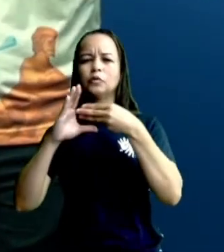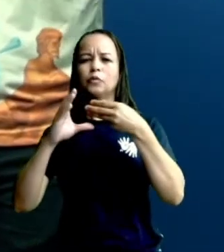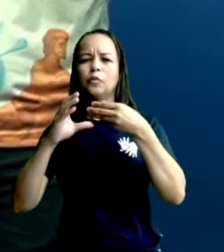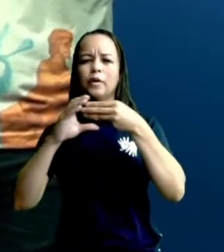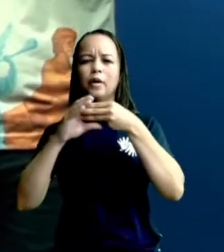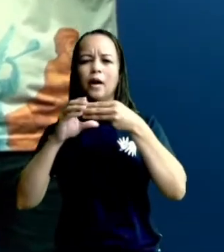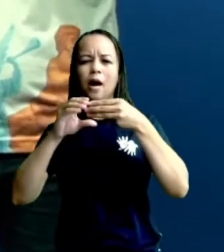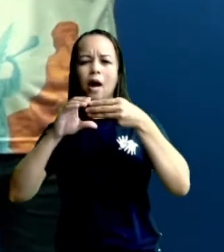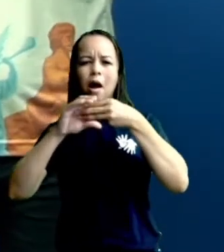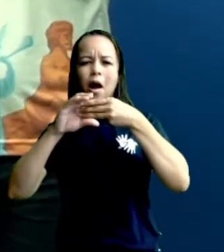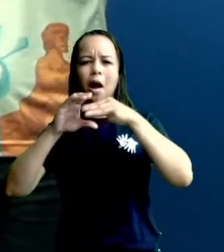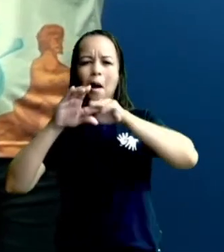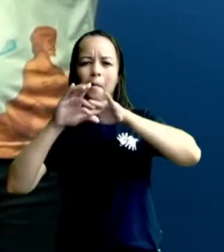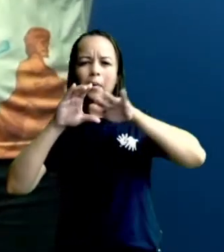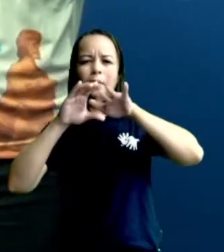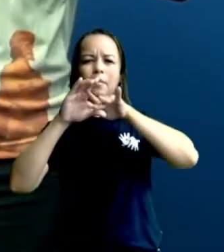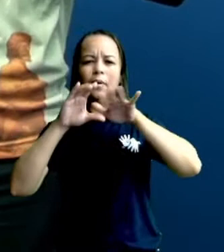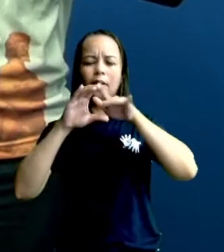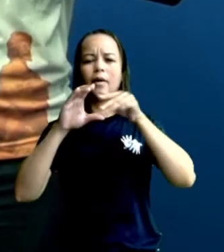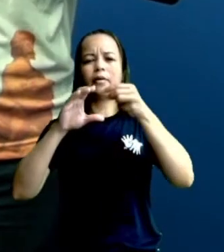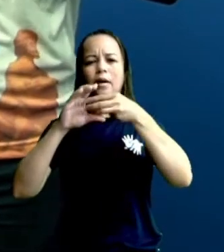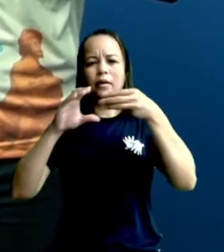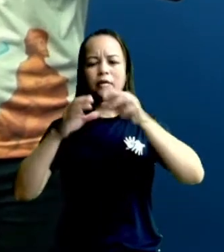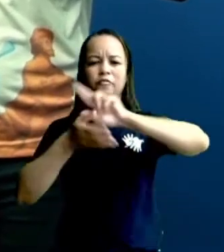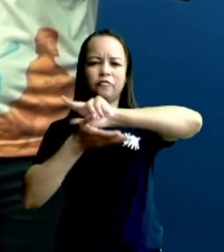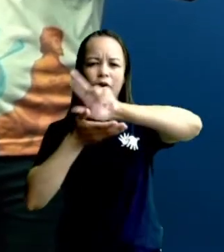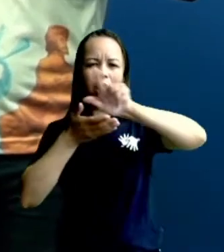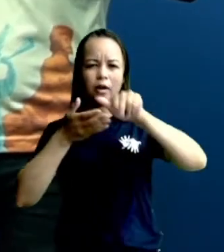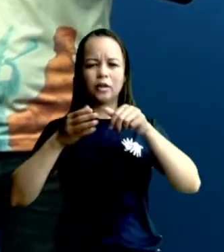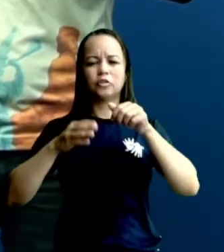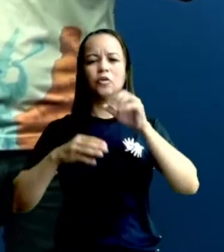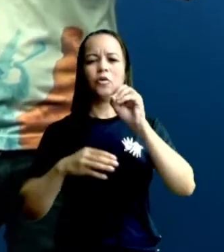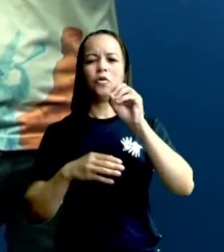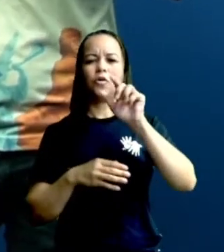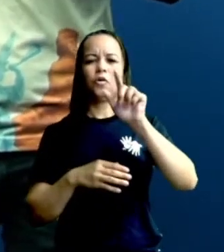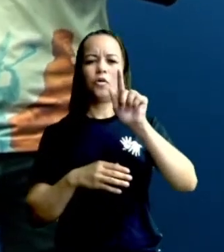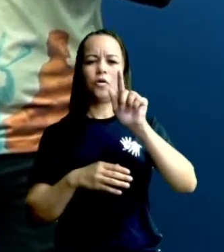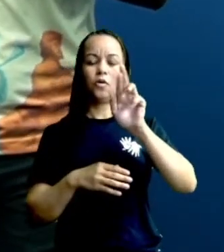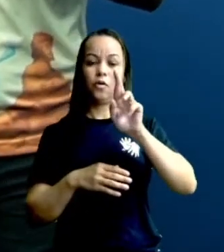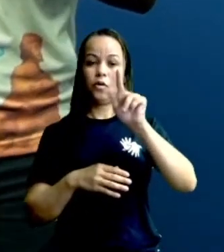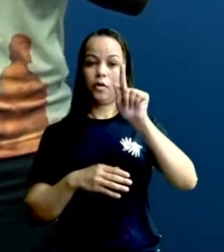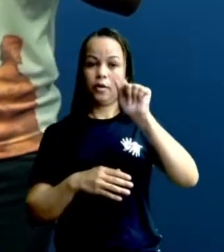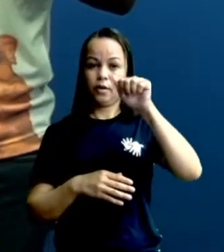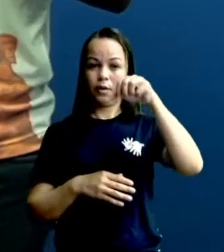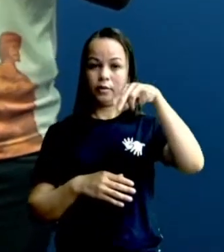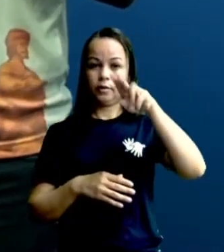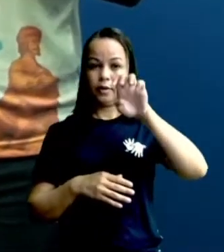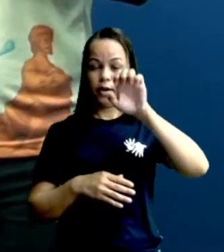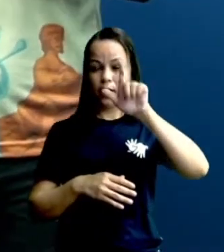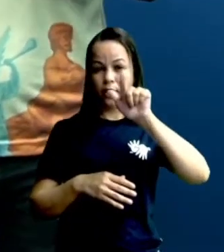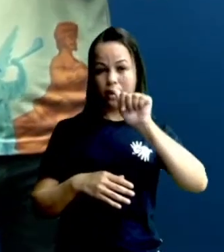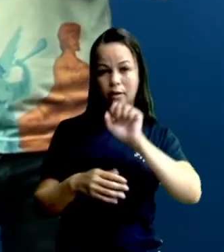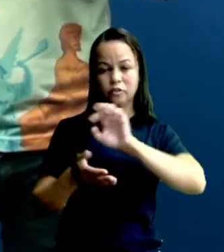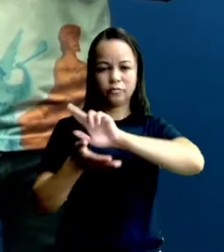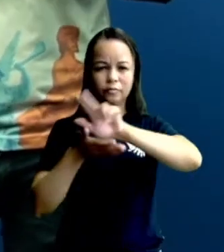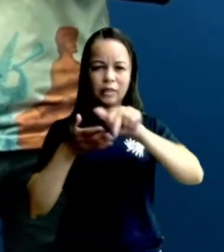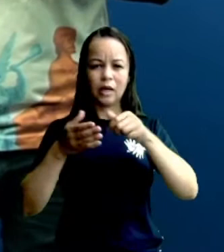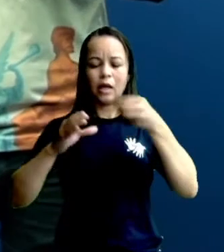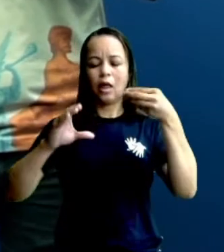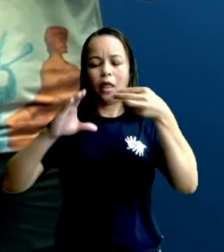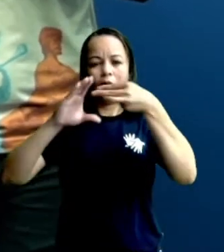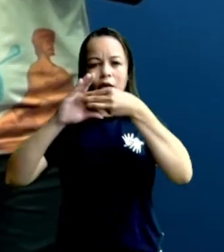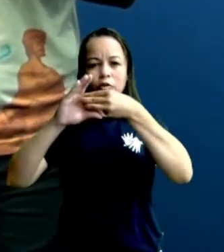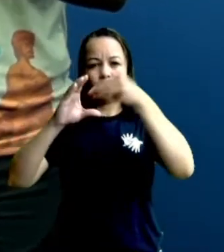membrana, depois uma região chamada citoplasma, que possui várias organelas, e no centro dela ela possui uma